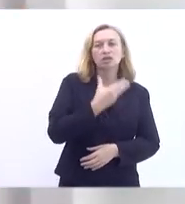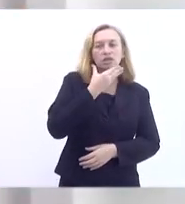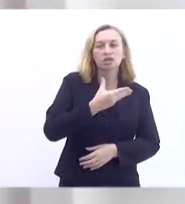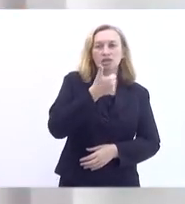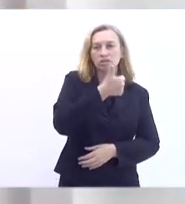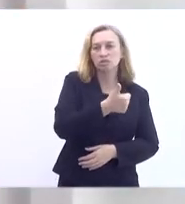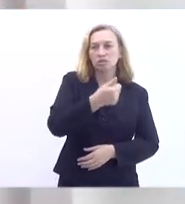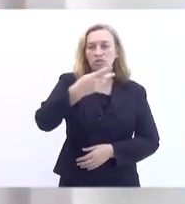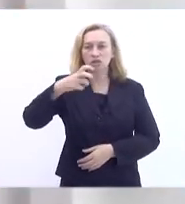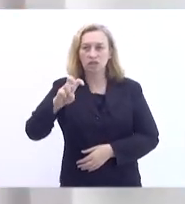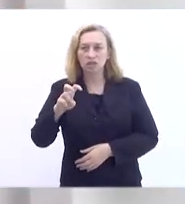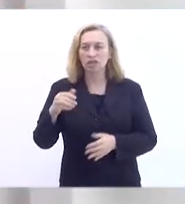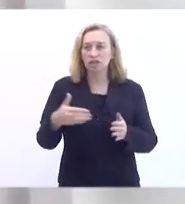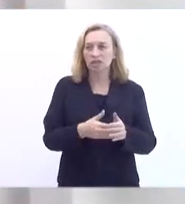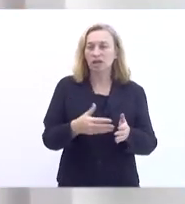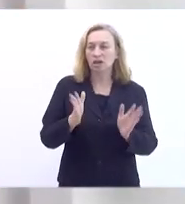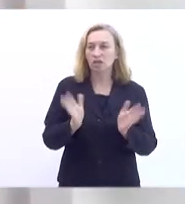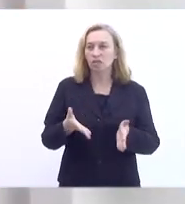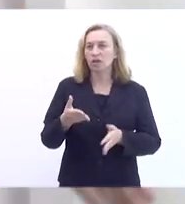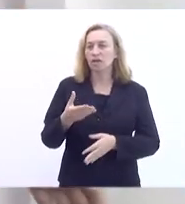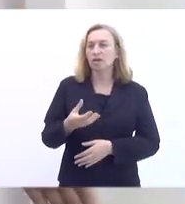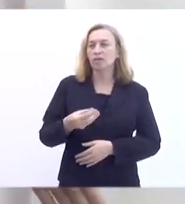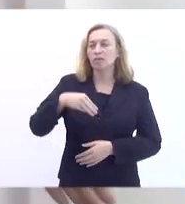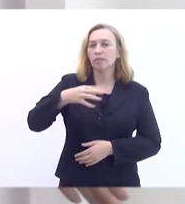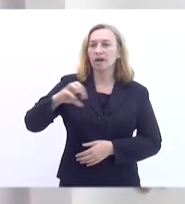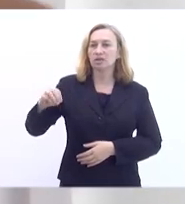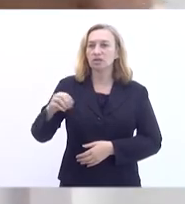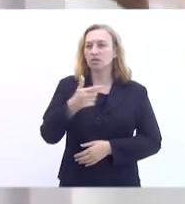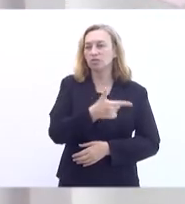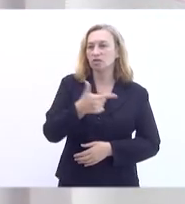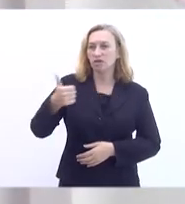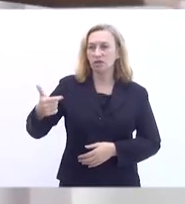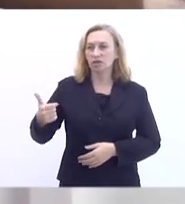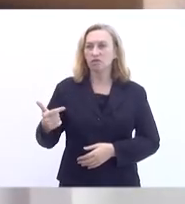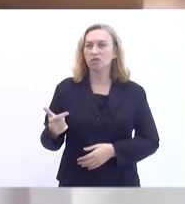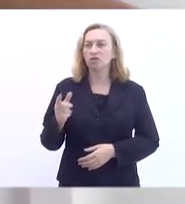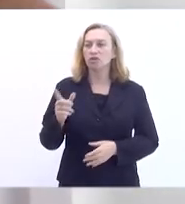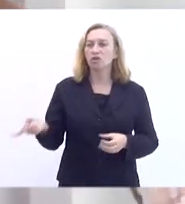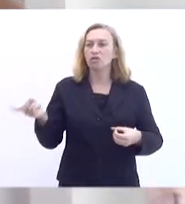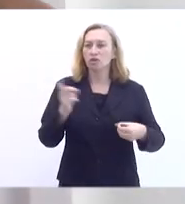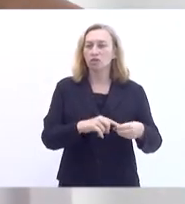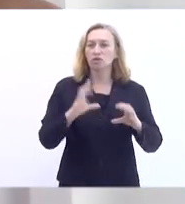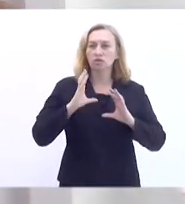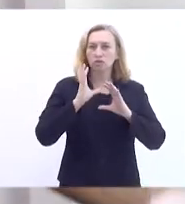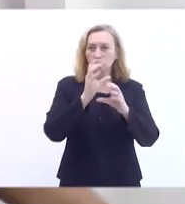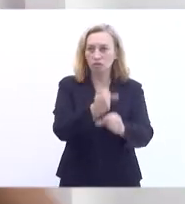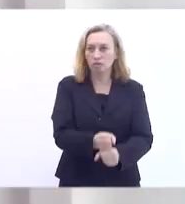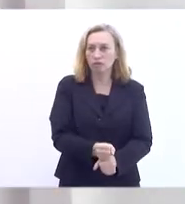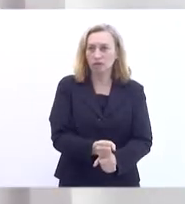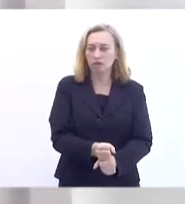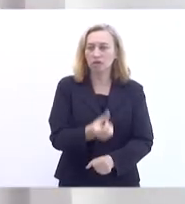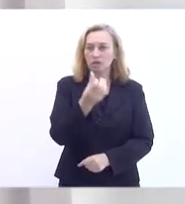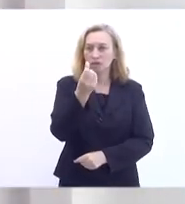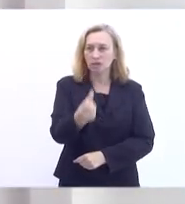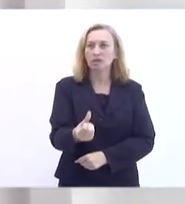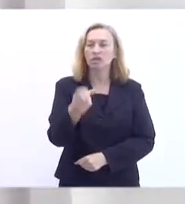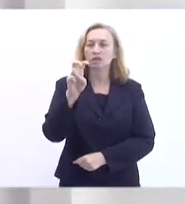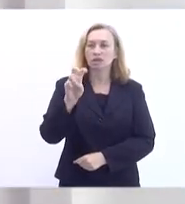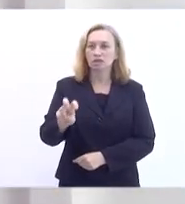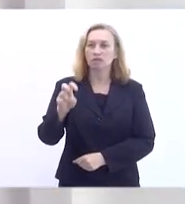agora março de 2022 aqui voltando aquele somatório são